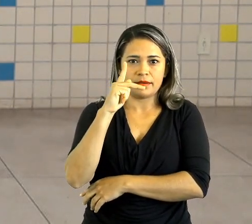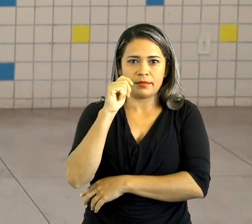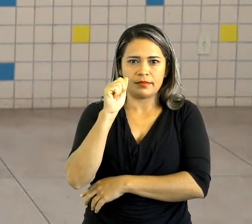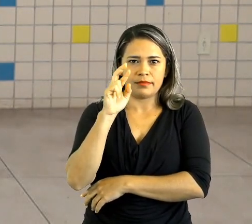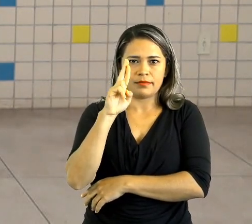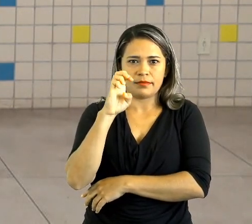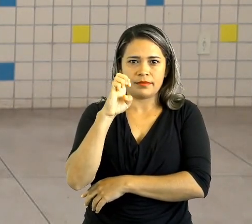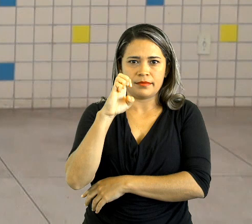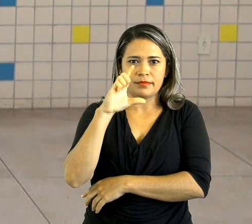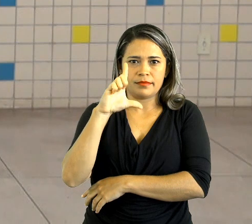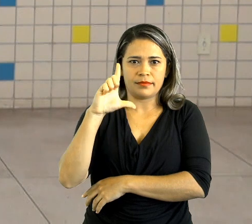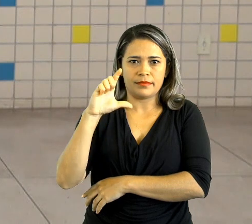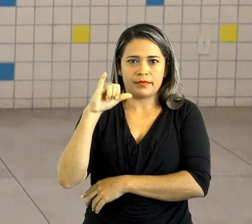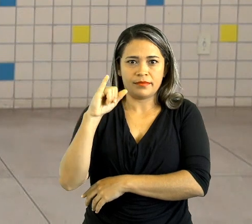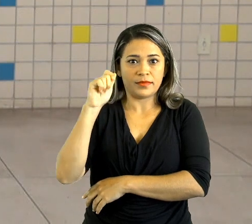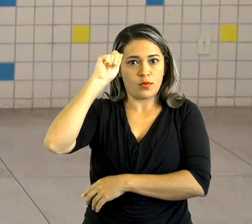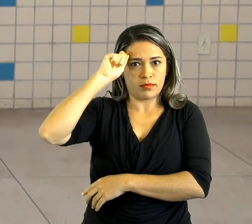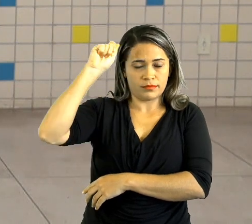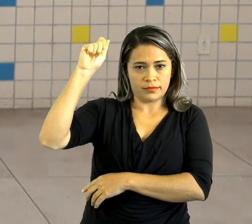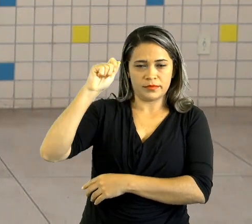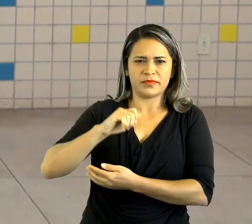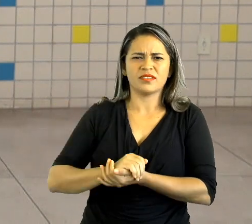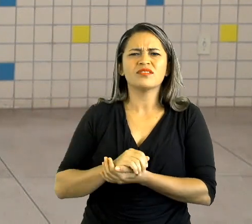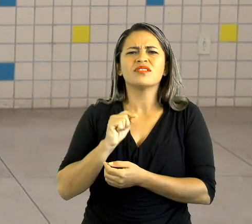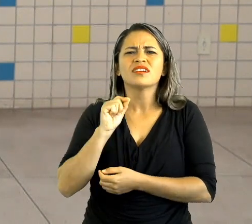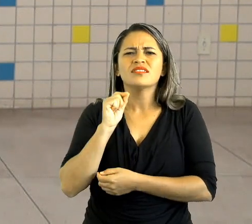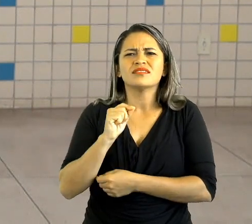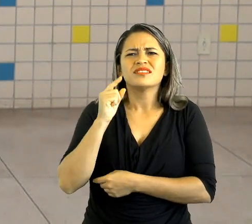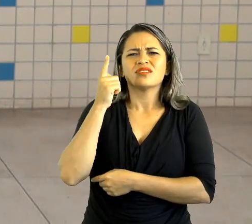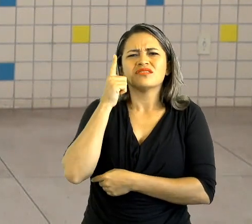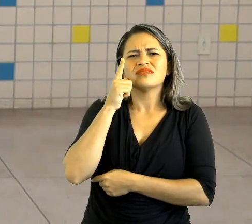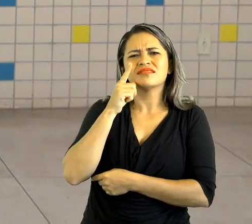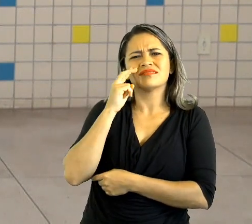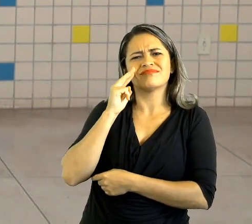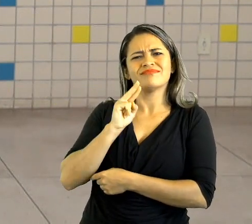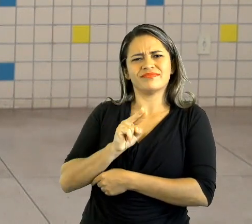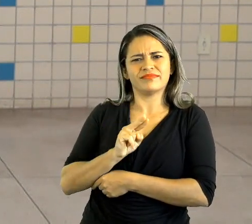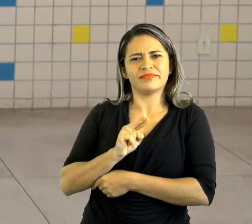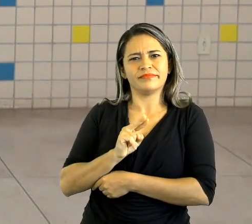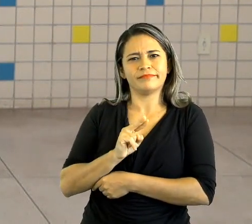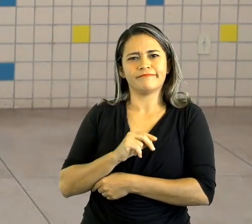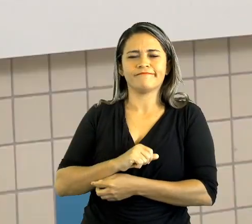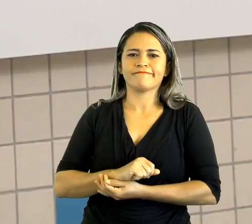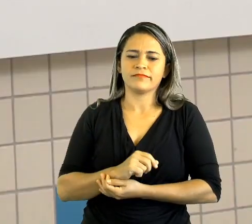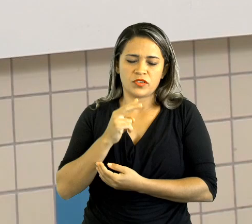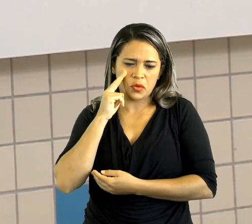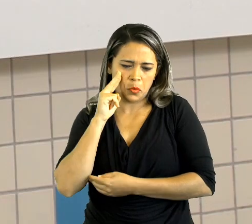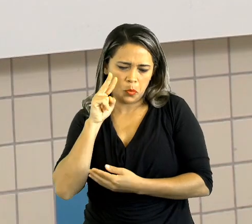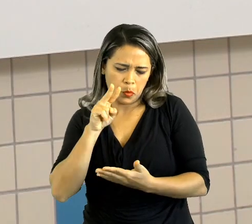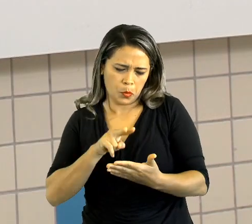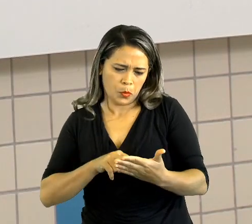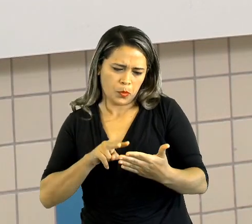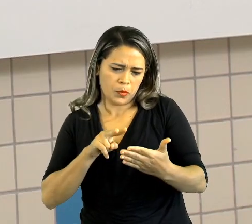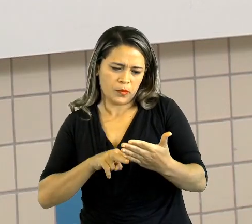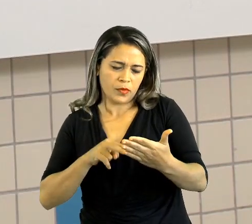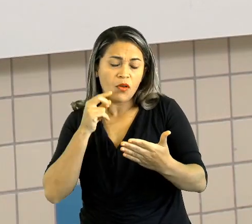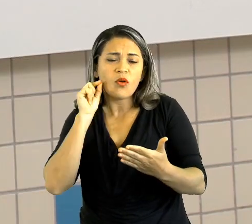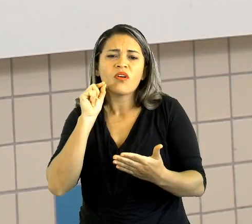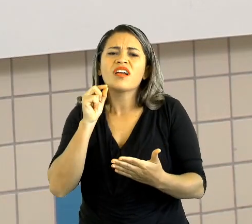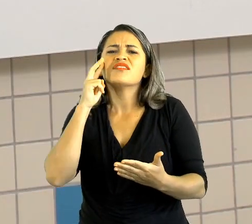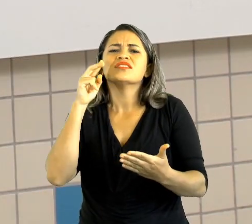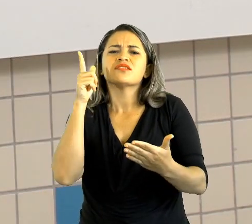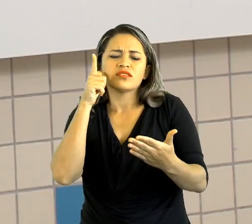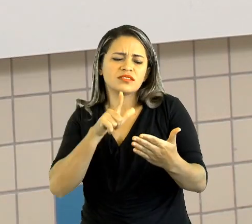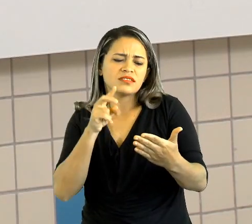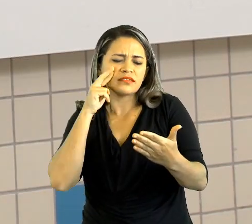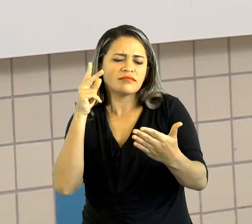já viu? O que você consegue observar nesse poema? Quando você olha para ele, o que você vê? Que imagem você